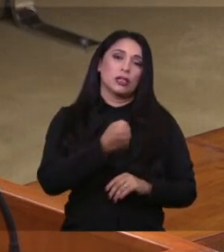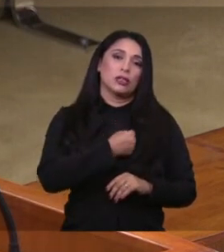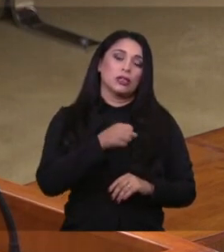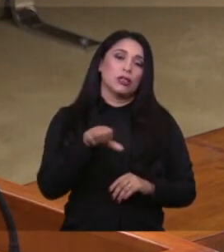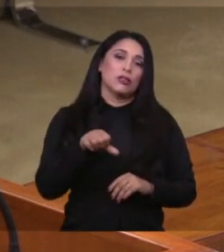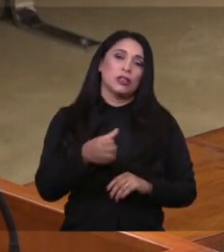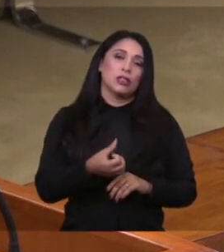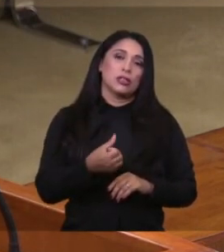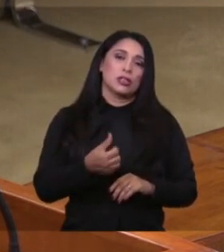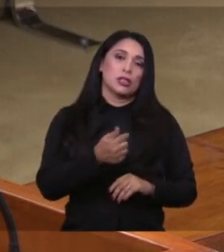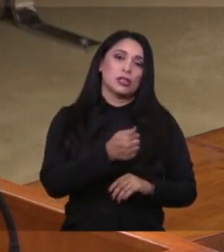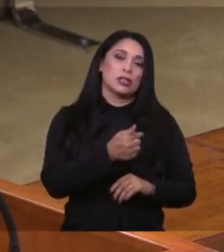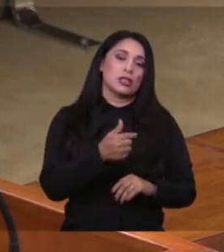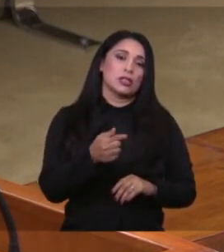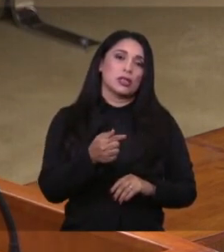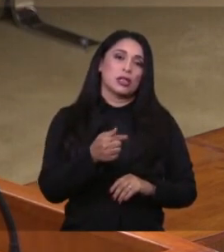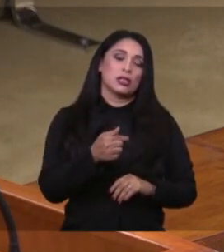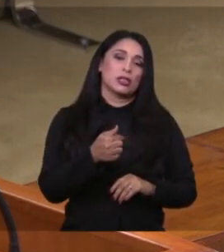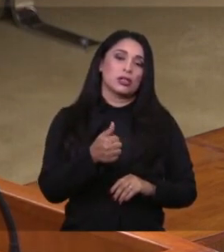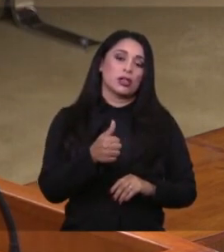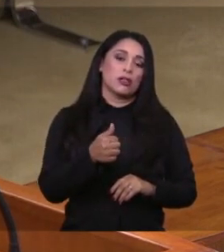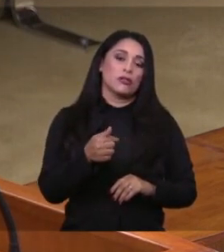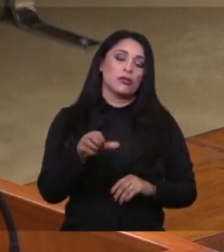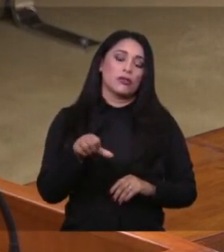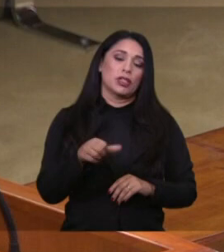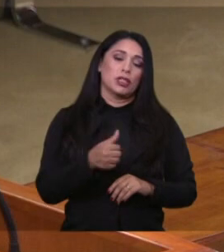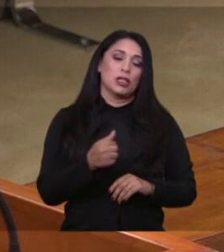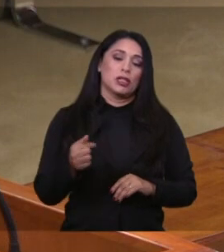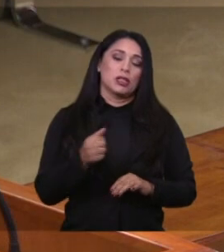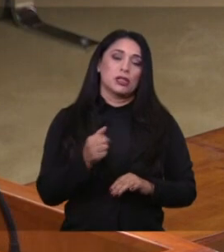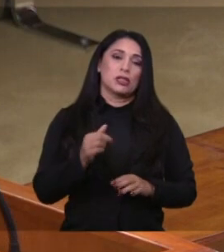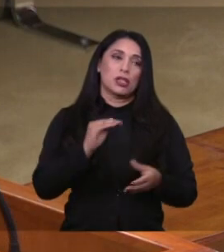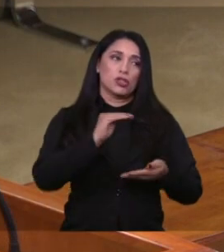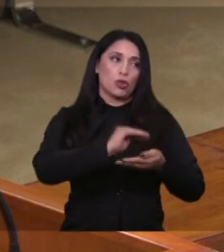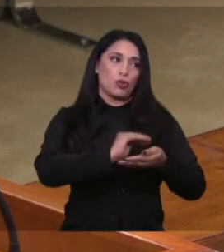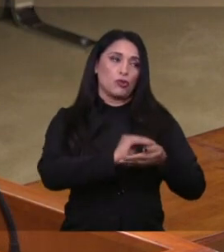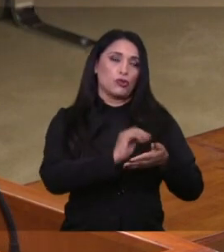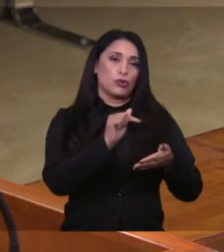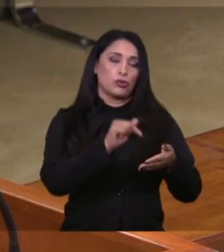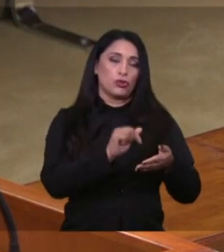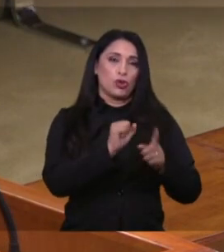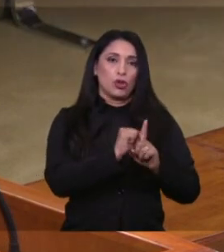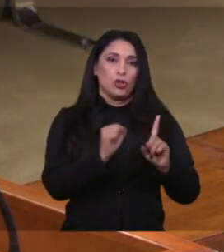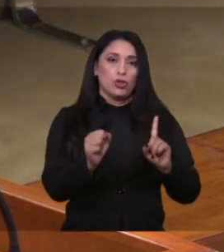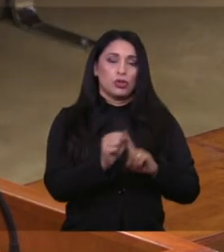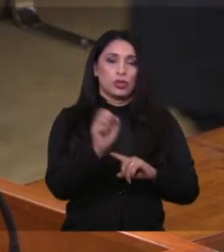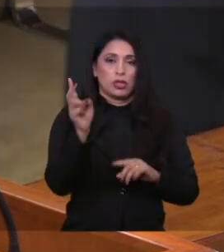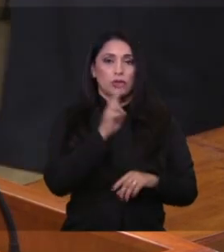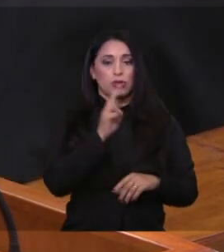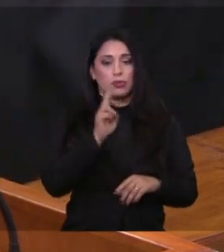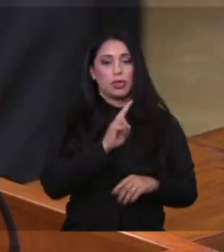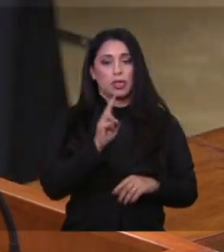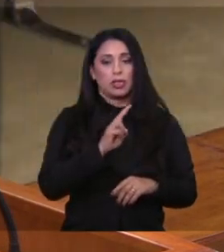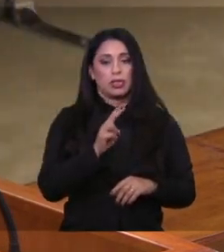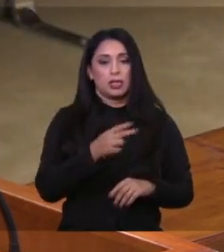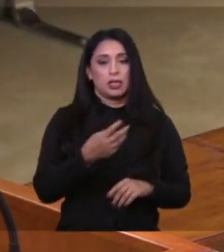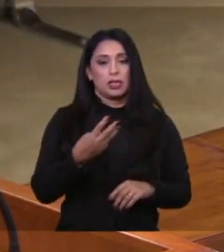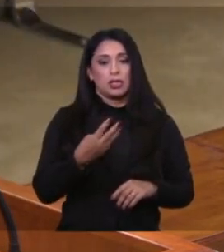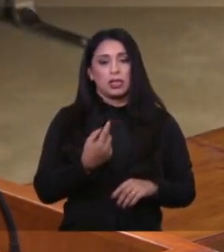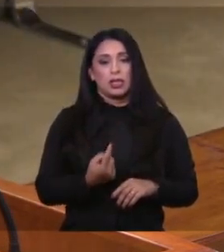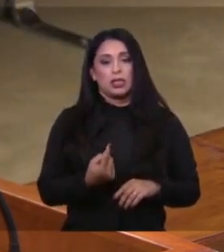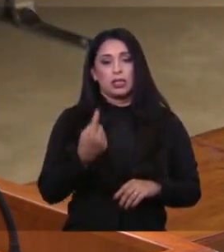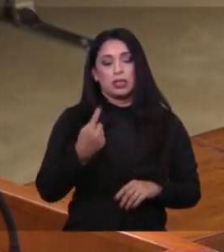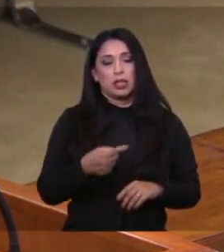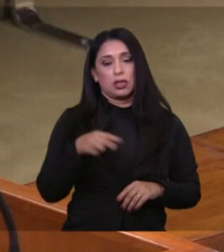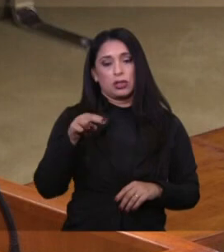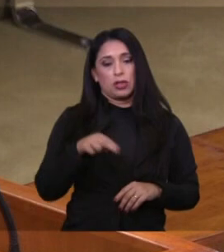constitucional 17 de 97, os senhores vão lembrar. O Fundo Social de Emergência terminou a sua primeira versão em 31 de dezembro